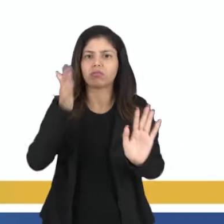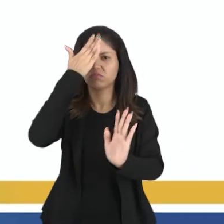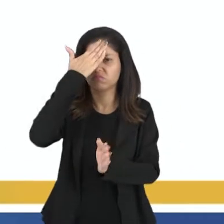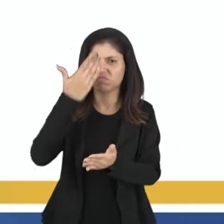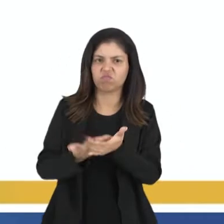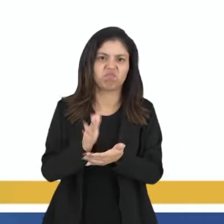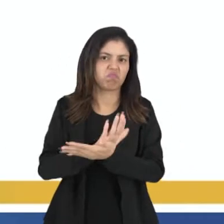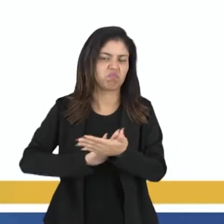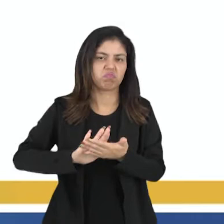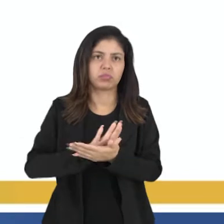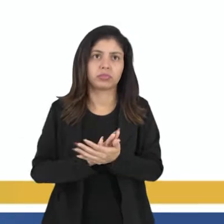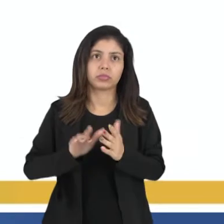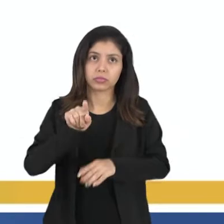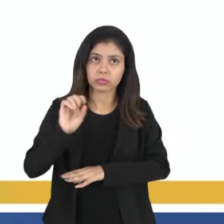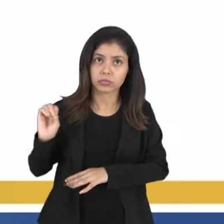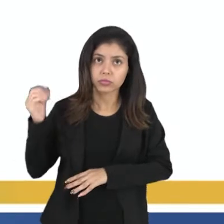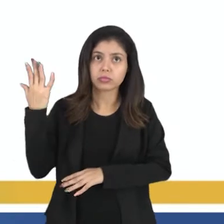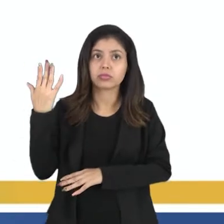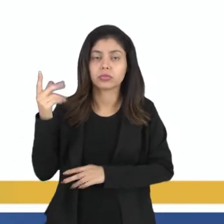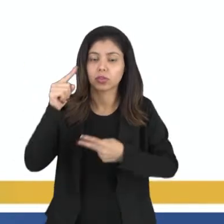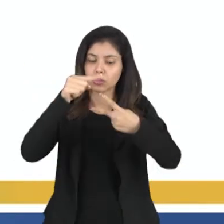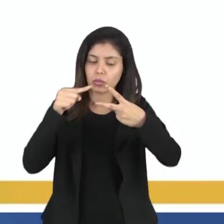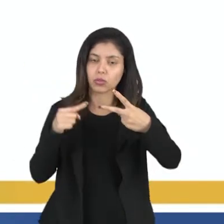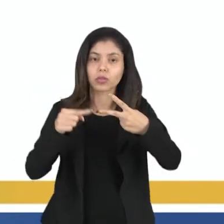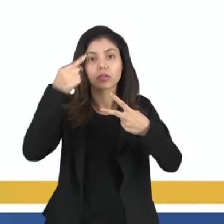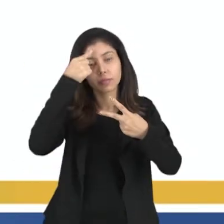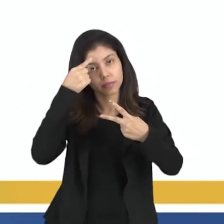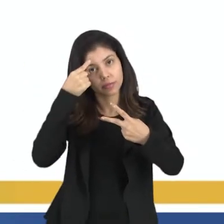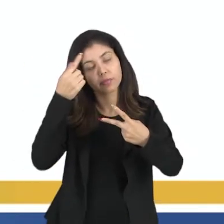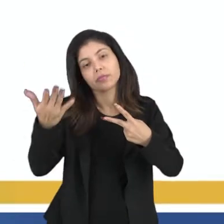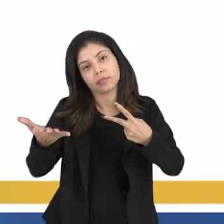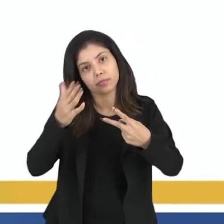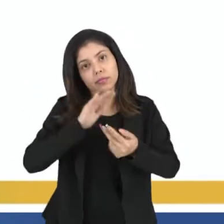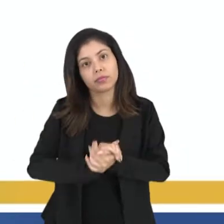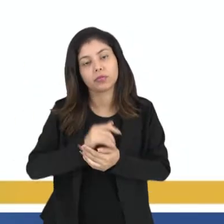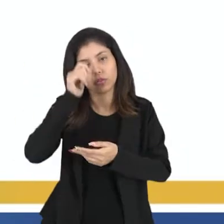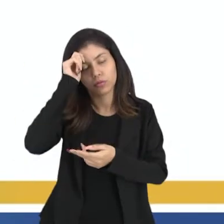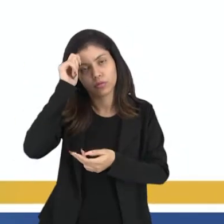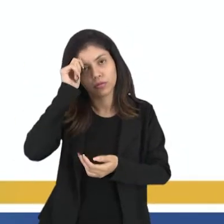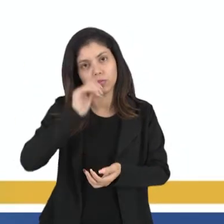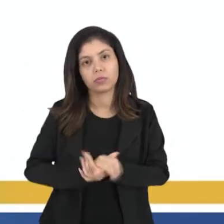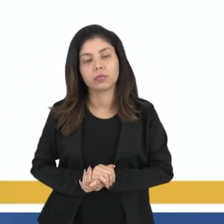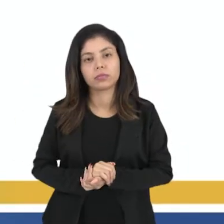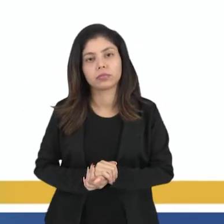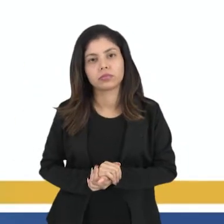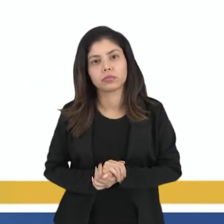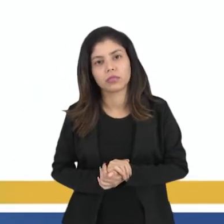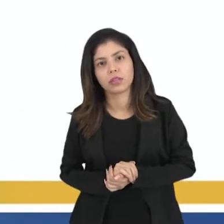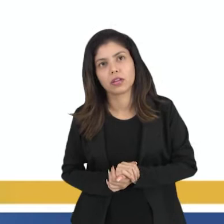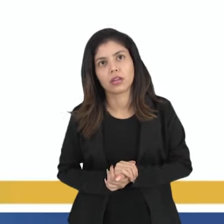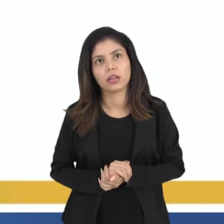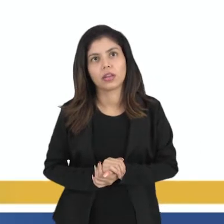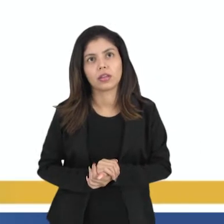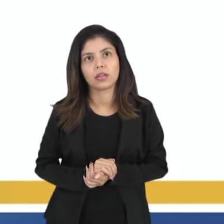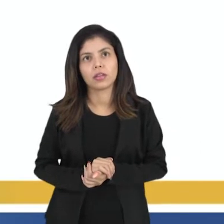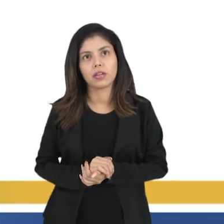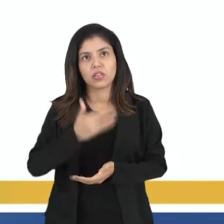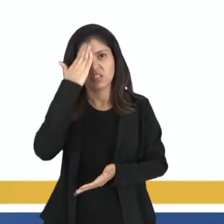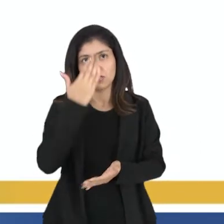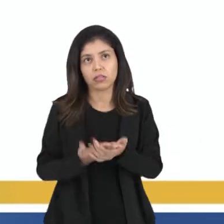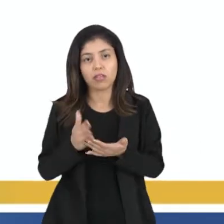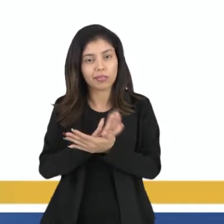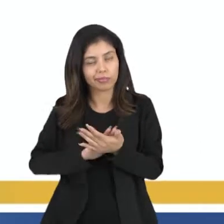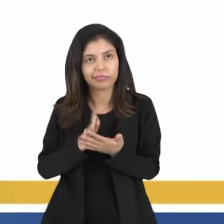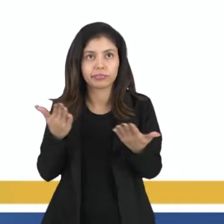Então, no caso dos 2 pensadores, eles não são da corrente ceticista de não